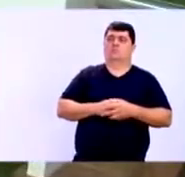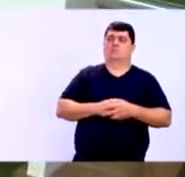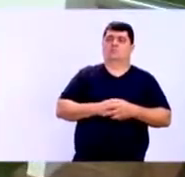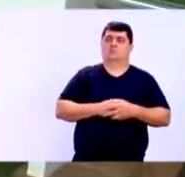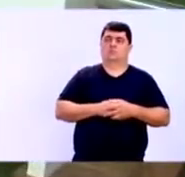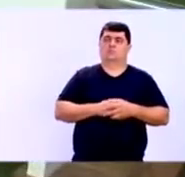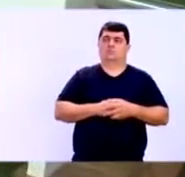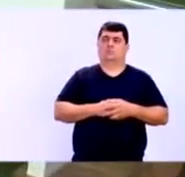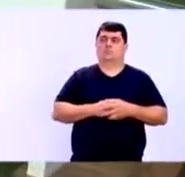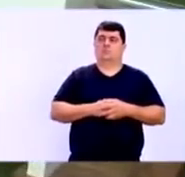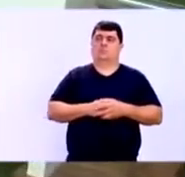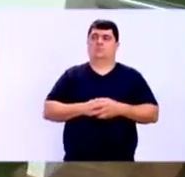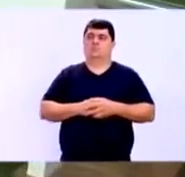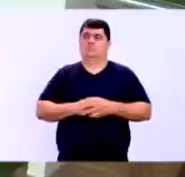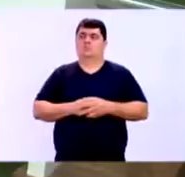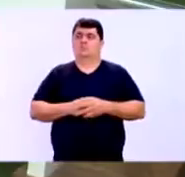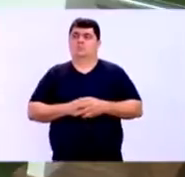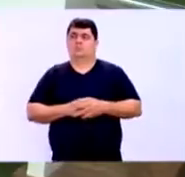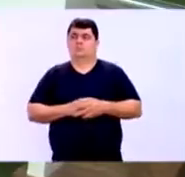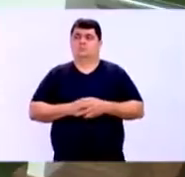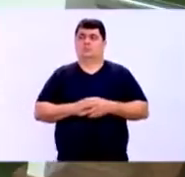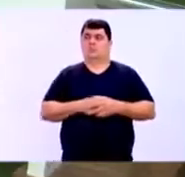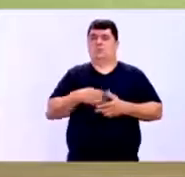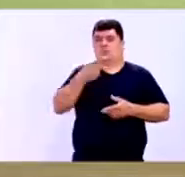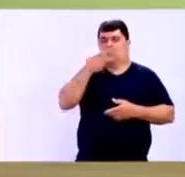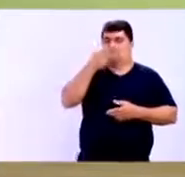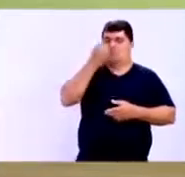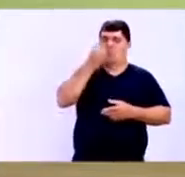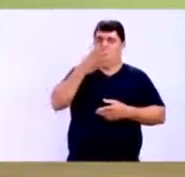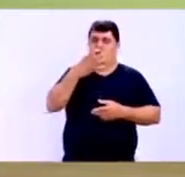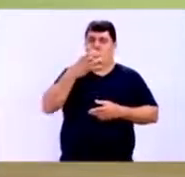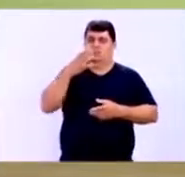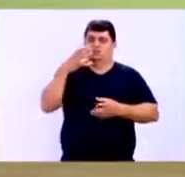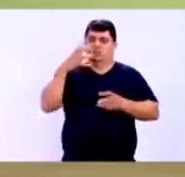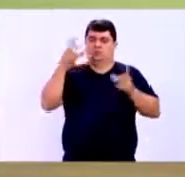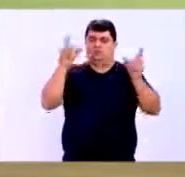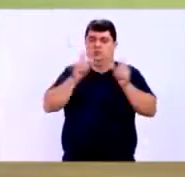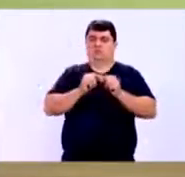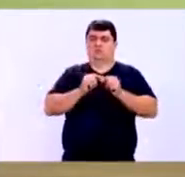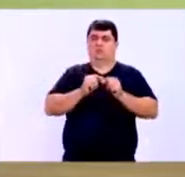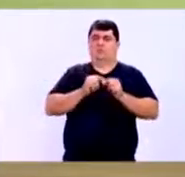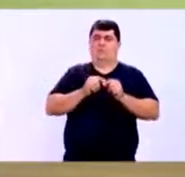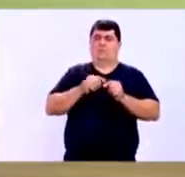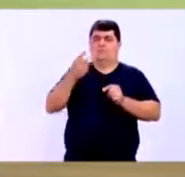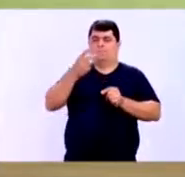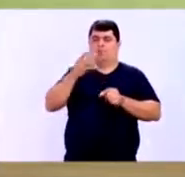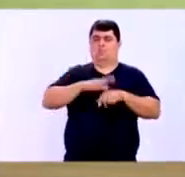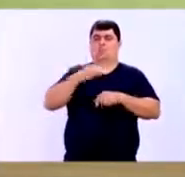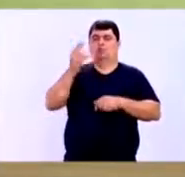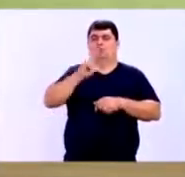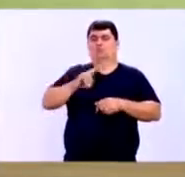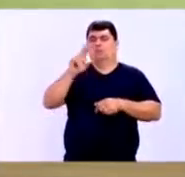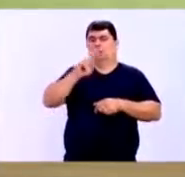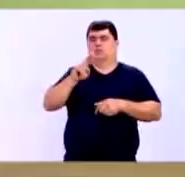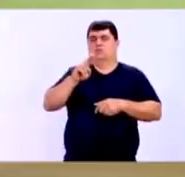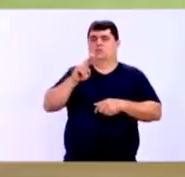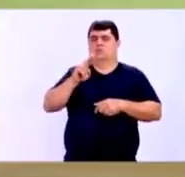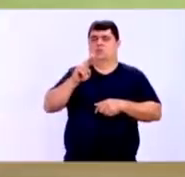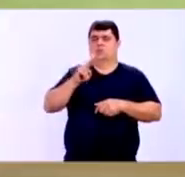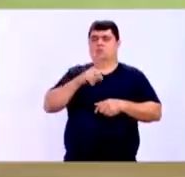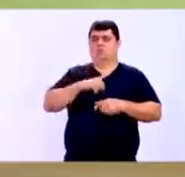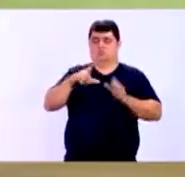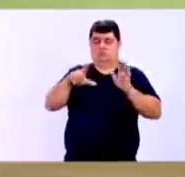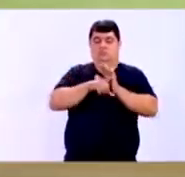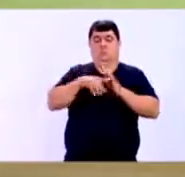aí? Não, professor, o senhor falou muito bem, resumidamente, né, são os dois mais utilizados, inclusive exigido